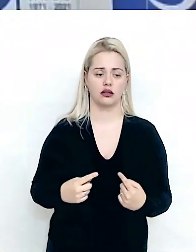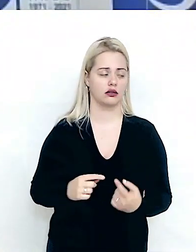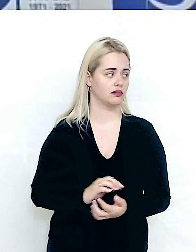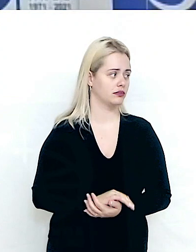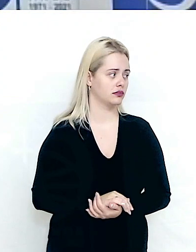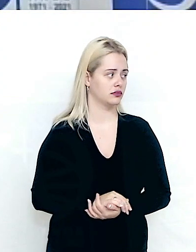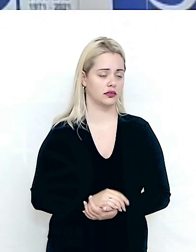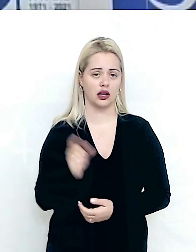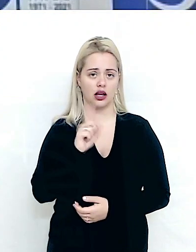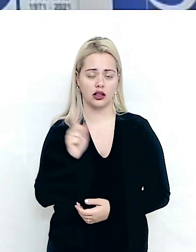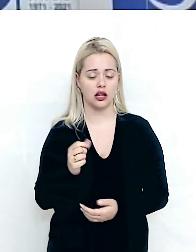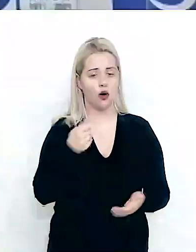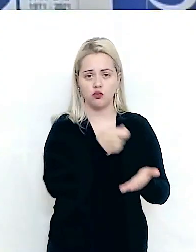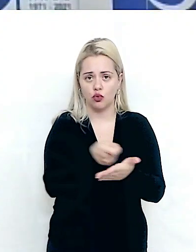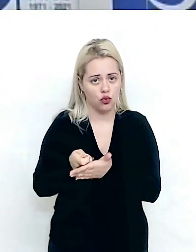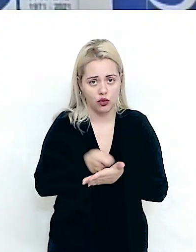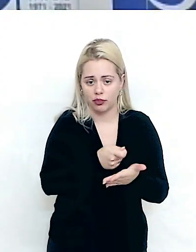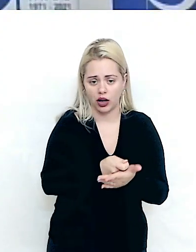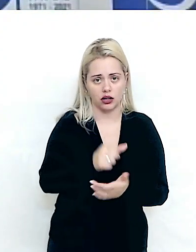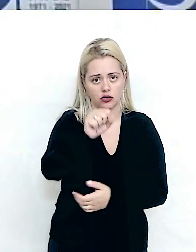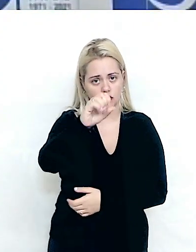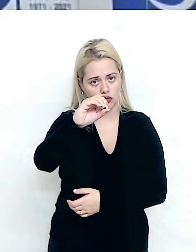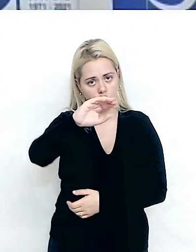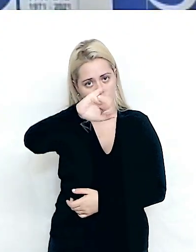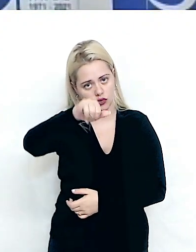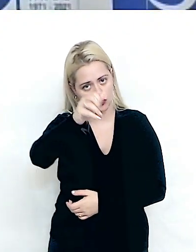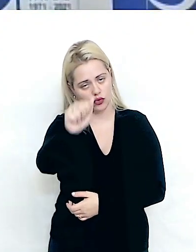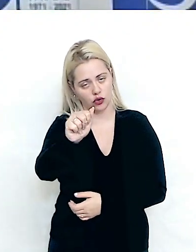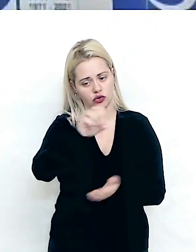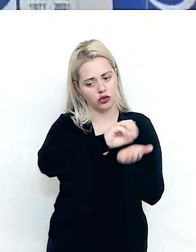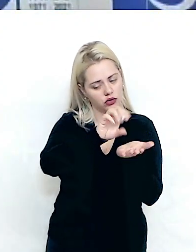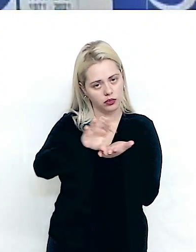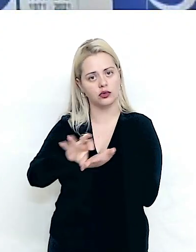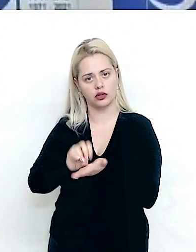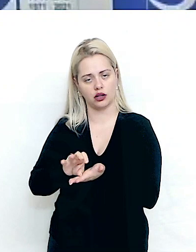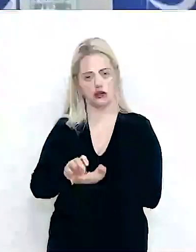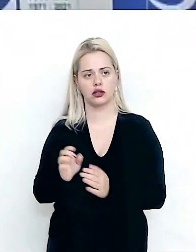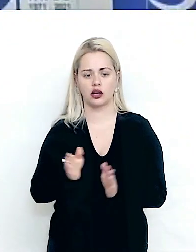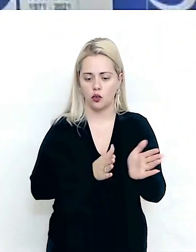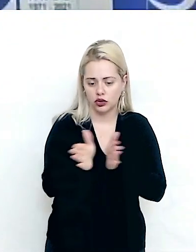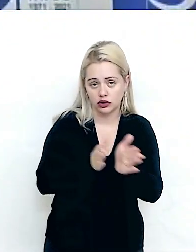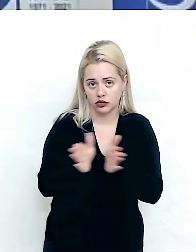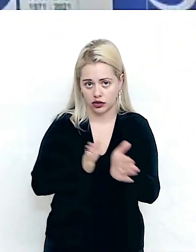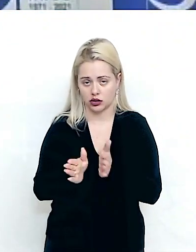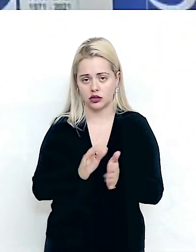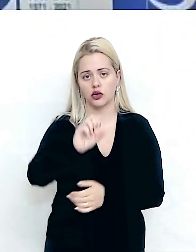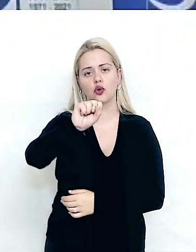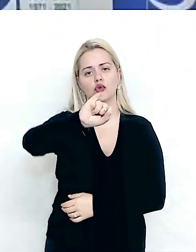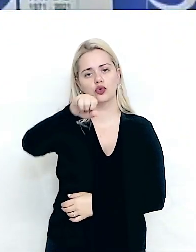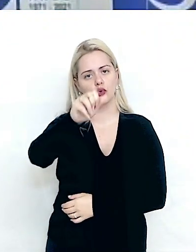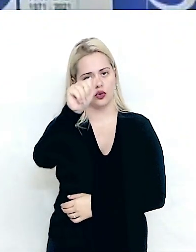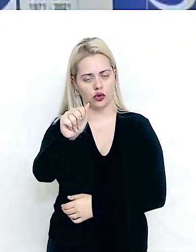fundamentalmente, que não comprariam a soja exportada, ou seja, não transacionariam com soja